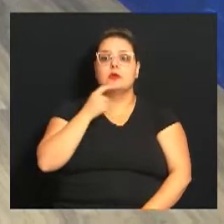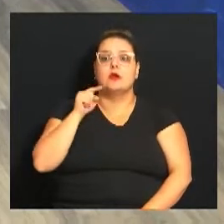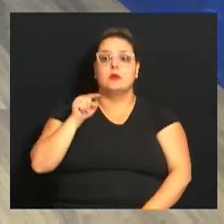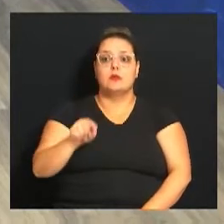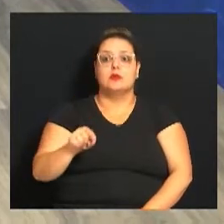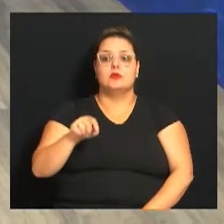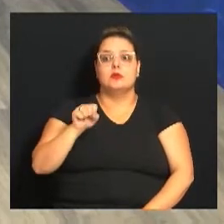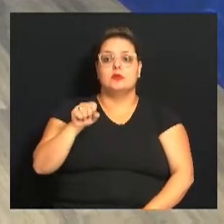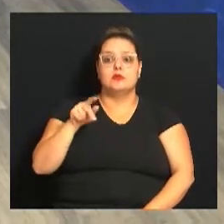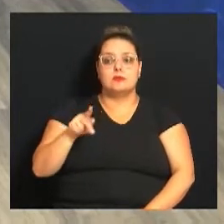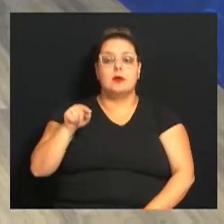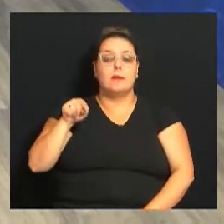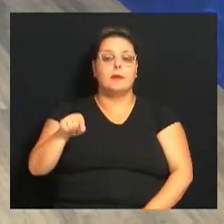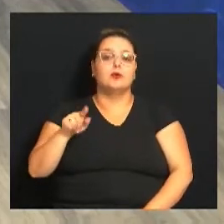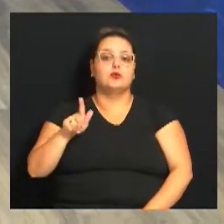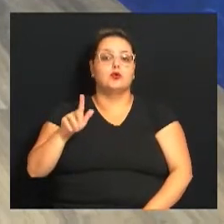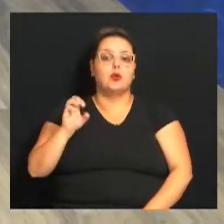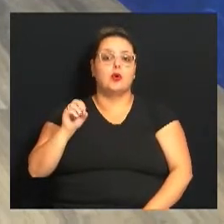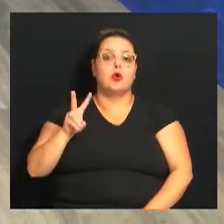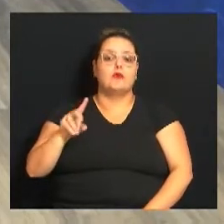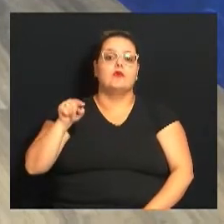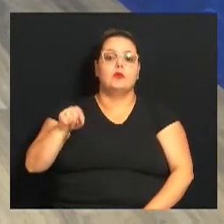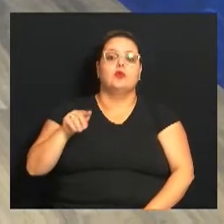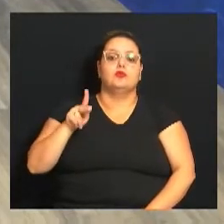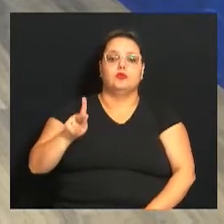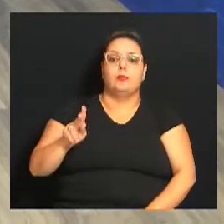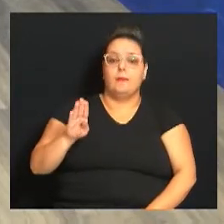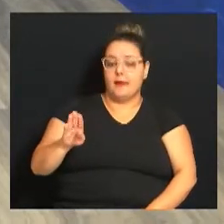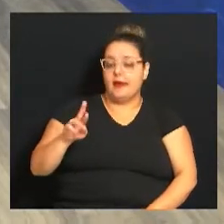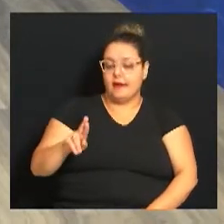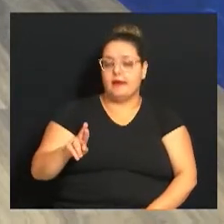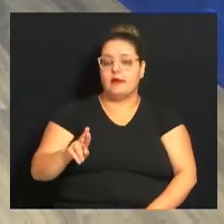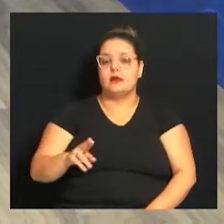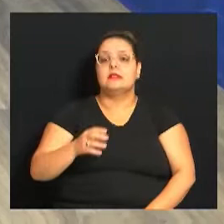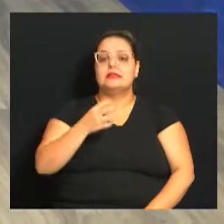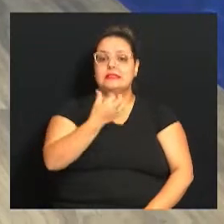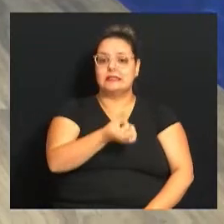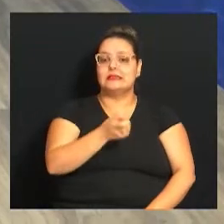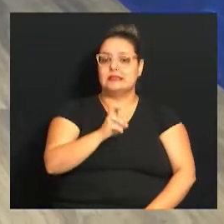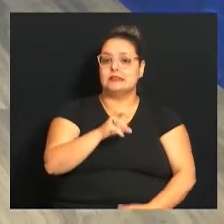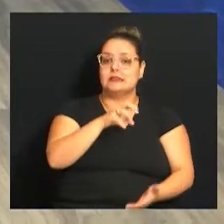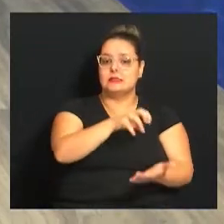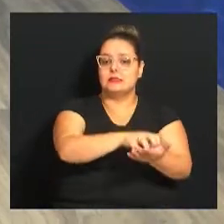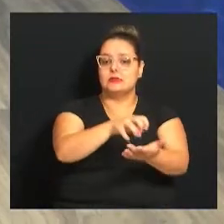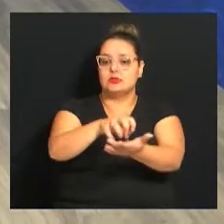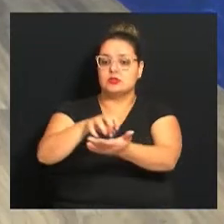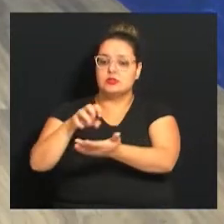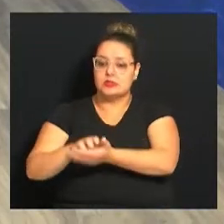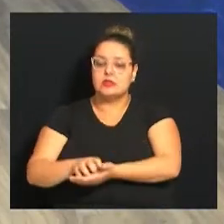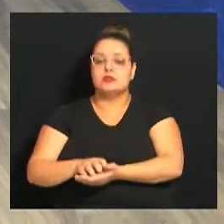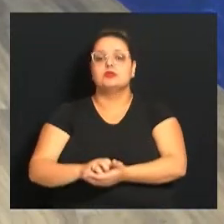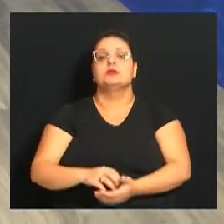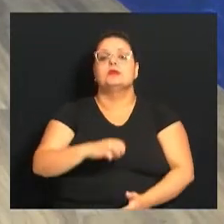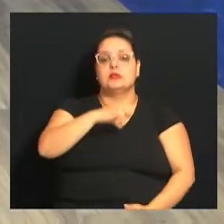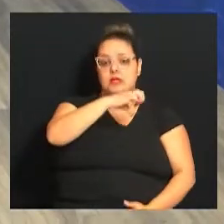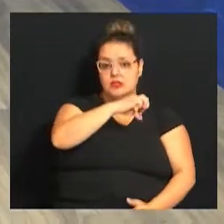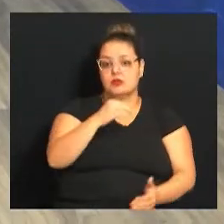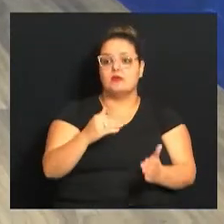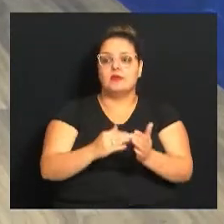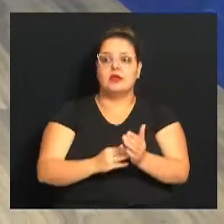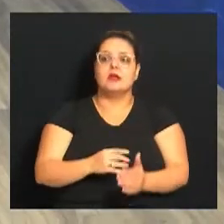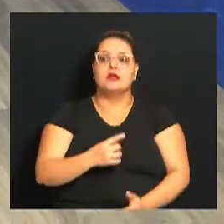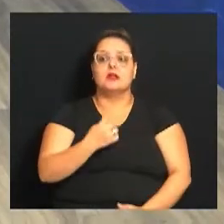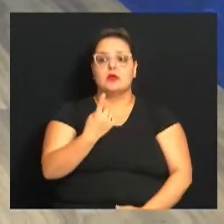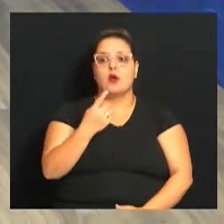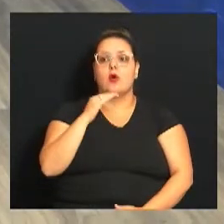vacina.campinas.sp.gov.br, então vacinação acontecendo em 65 centros de saúde aqui da nossa cidade, das 9 horas da manhã até 1